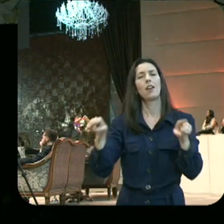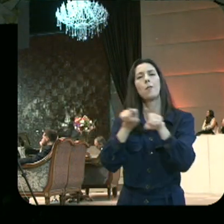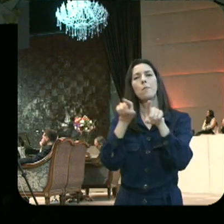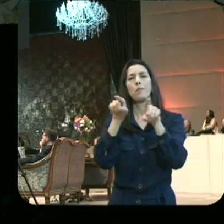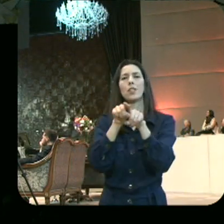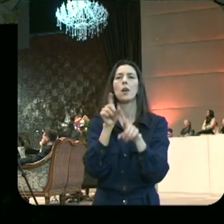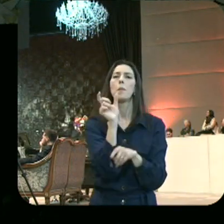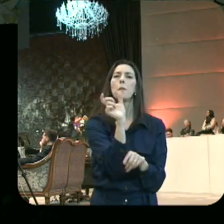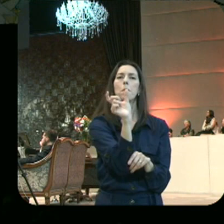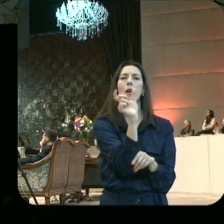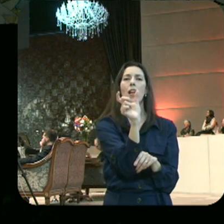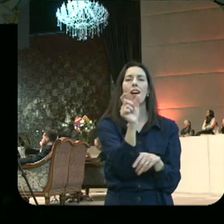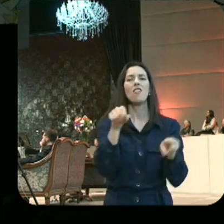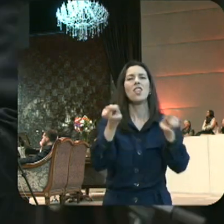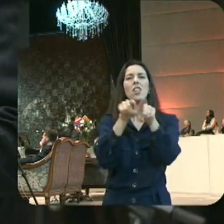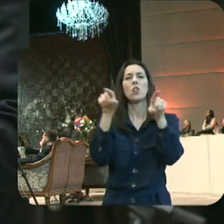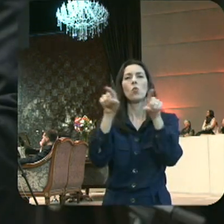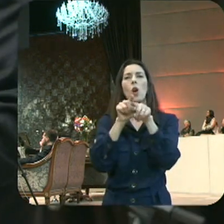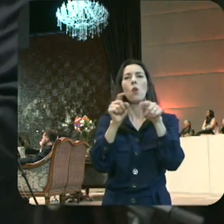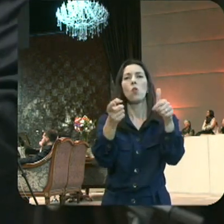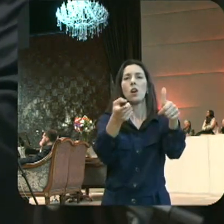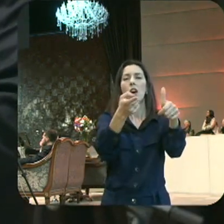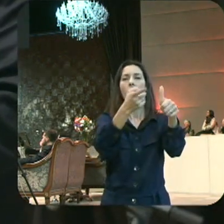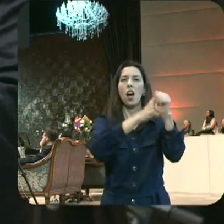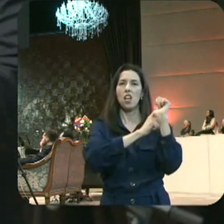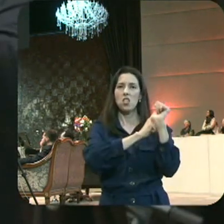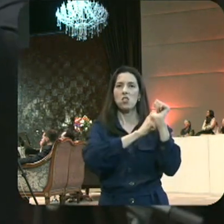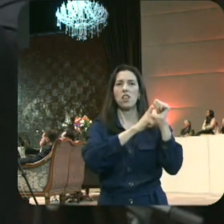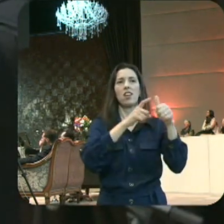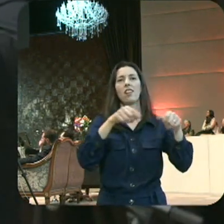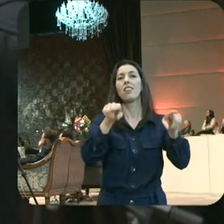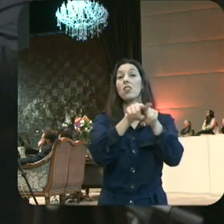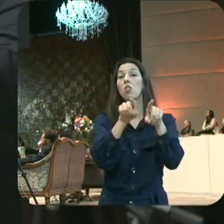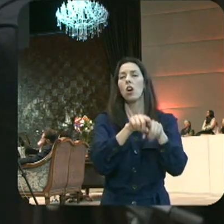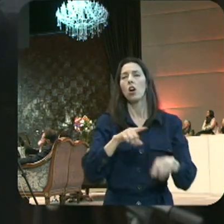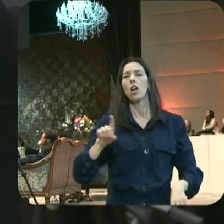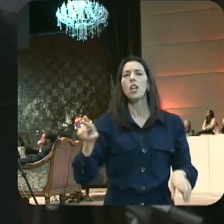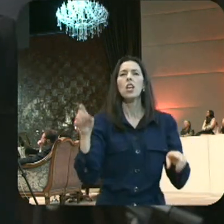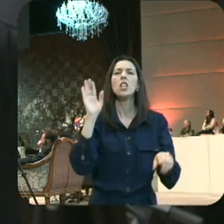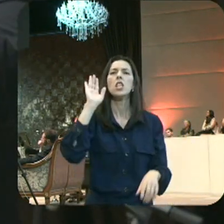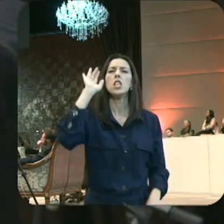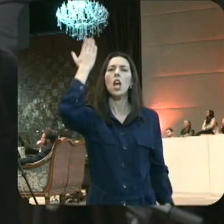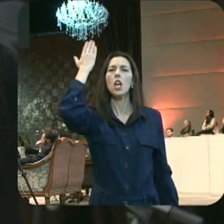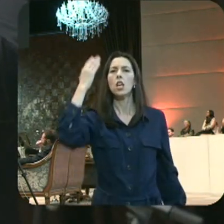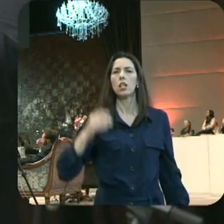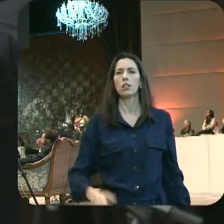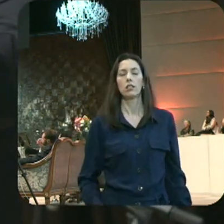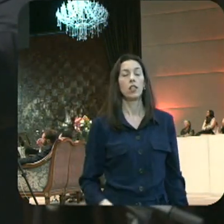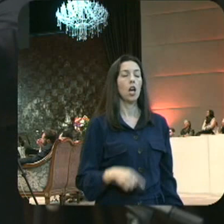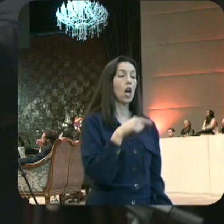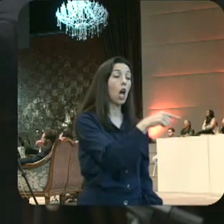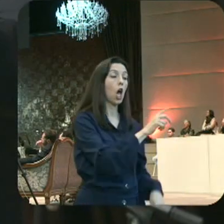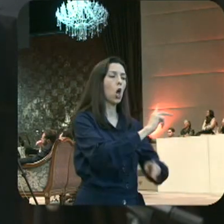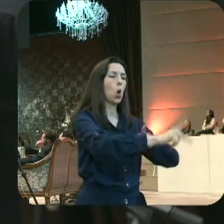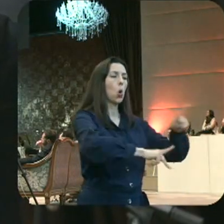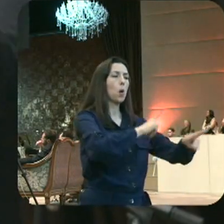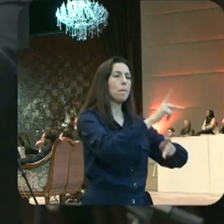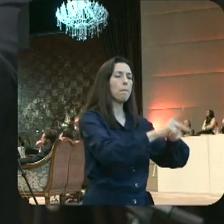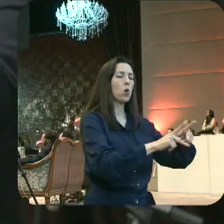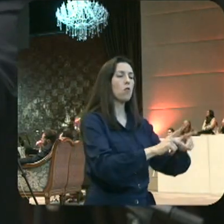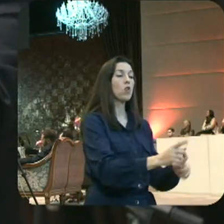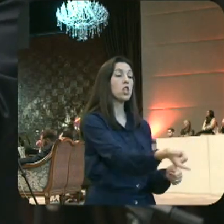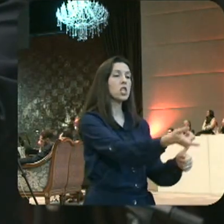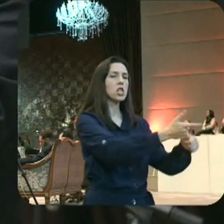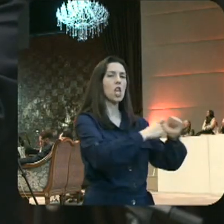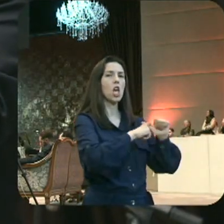representar adultério. Olha, esse povo me traiu, adulterou, ele me